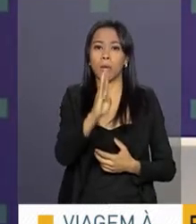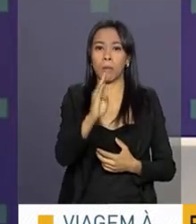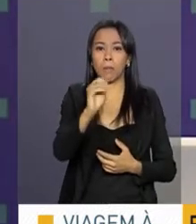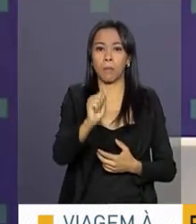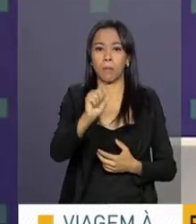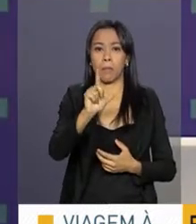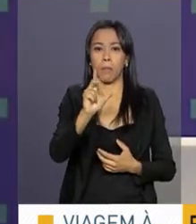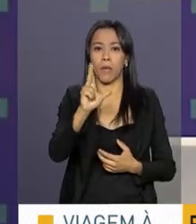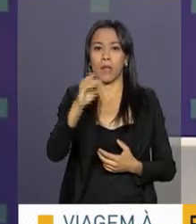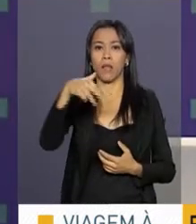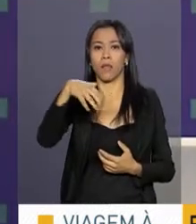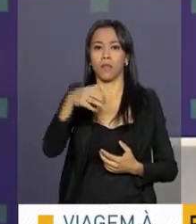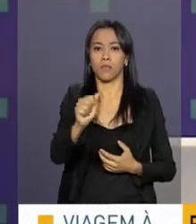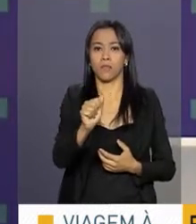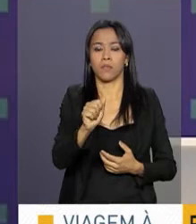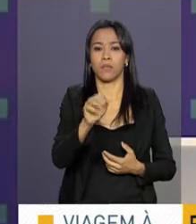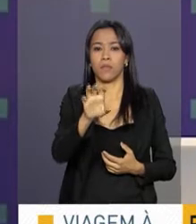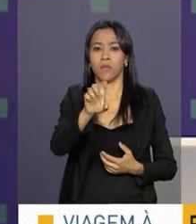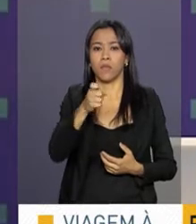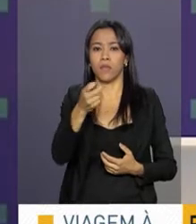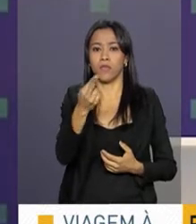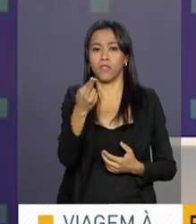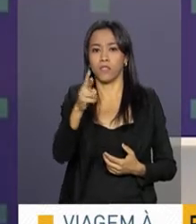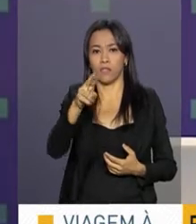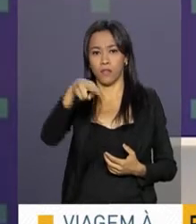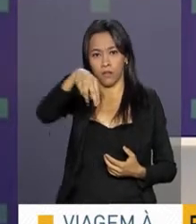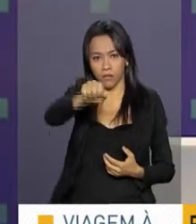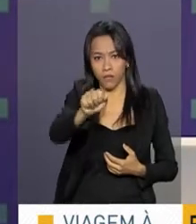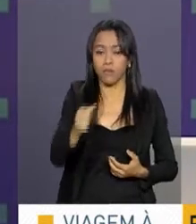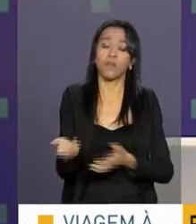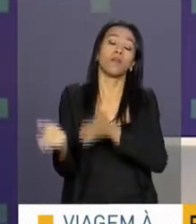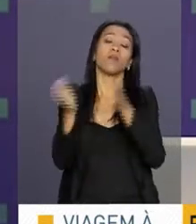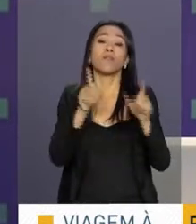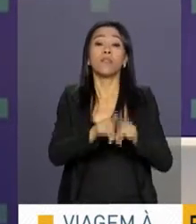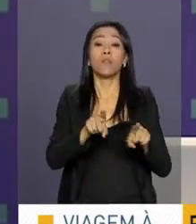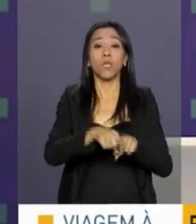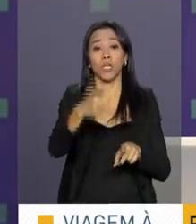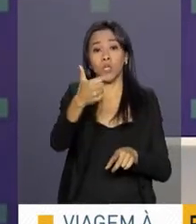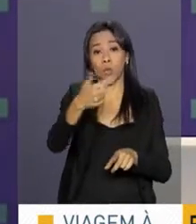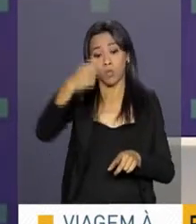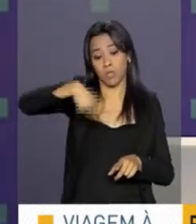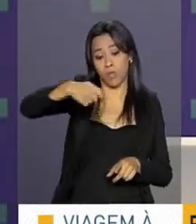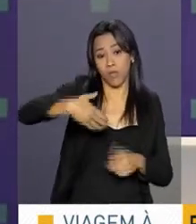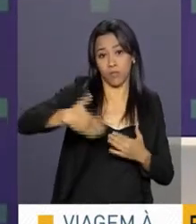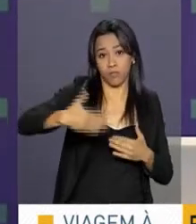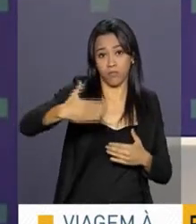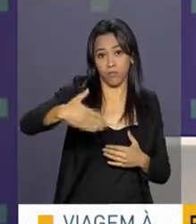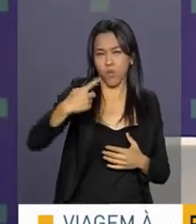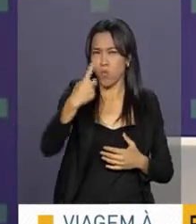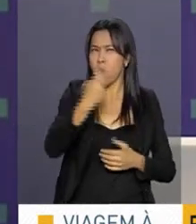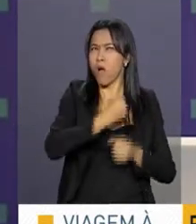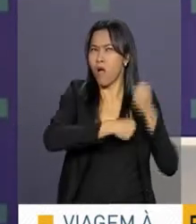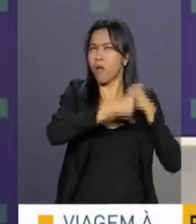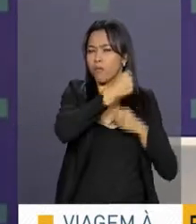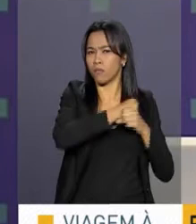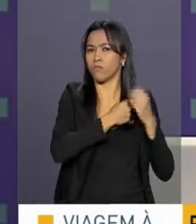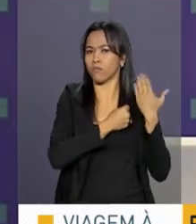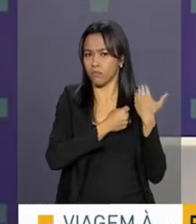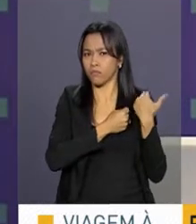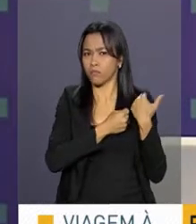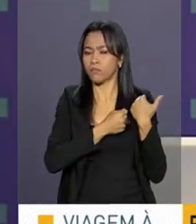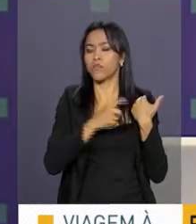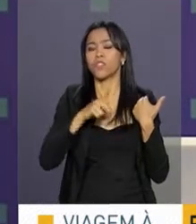os principais indicadores do país dos últimos 12 meses com um ano atrás, nós vemos uma